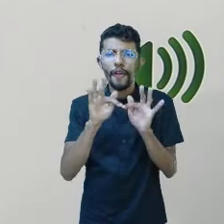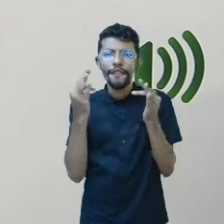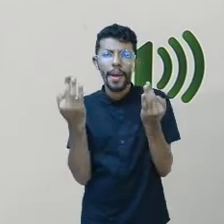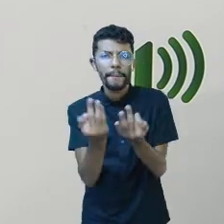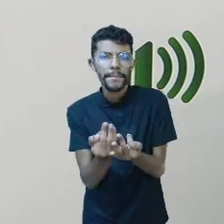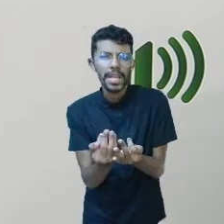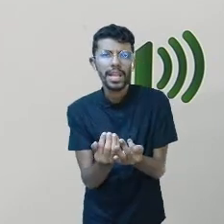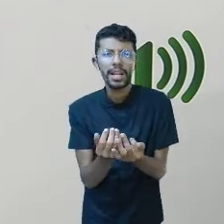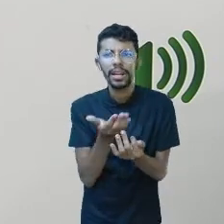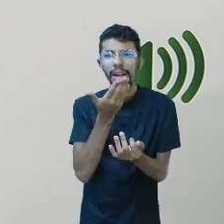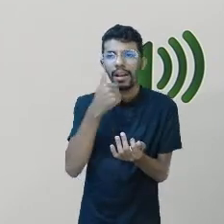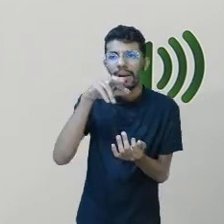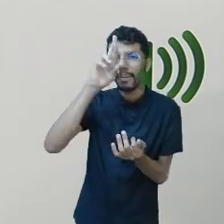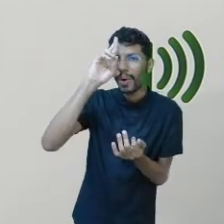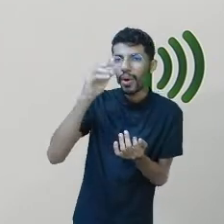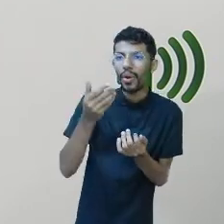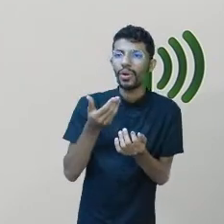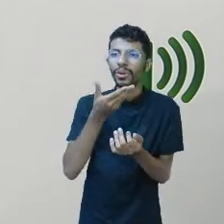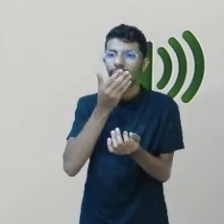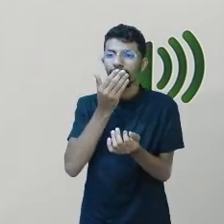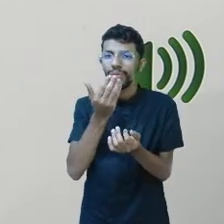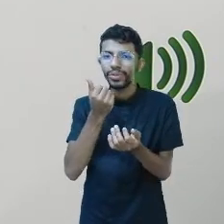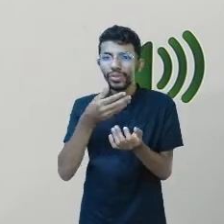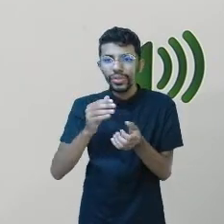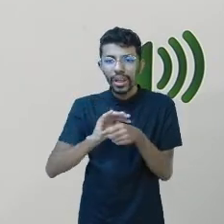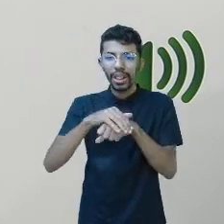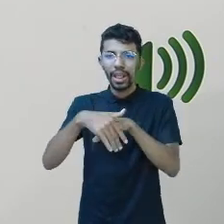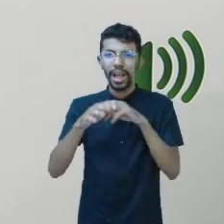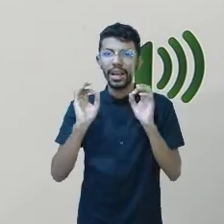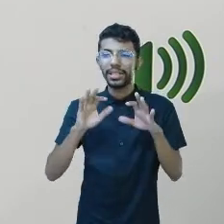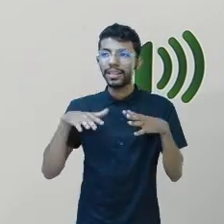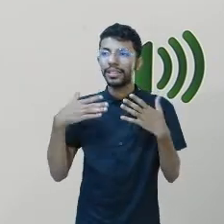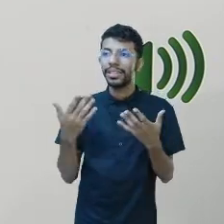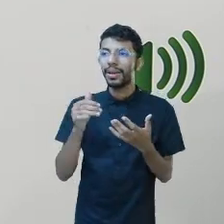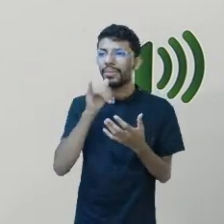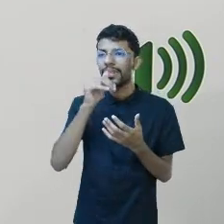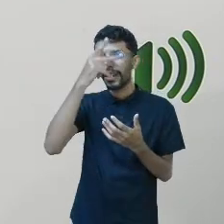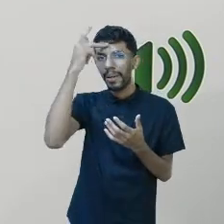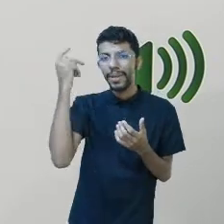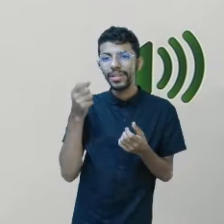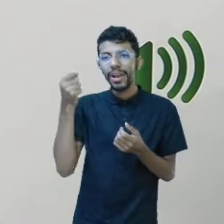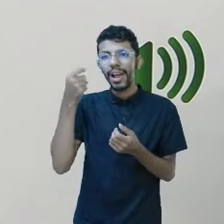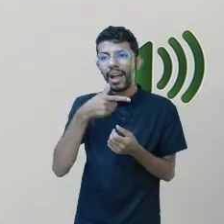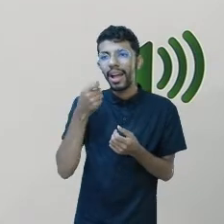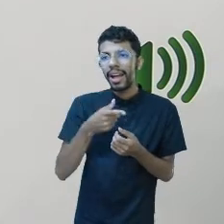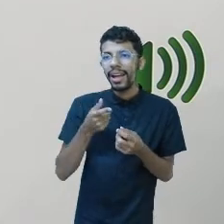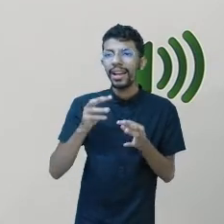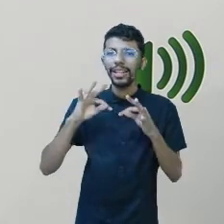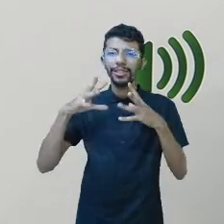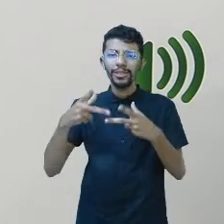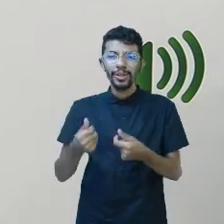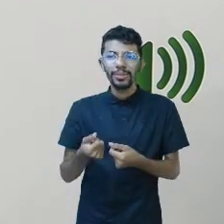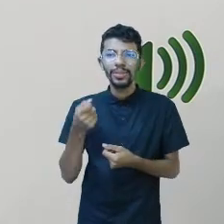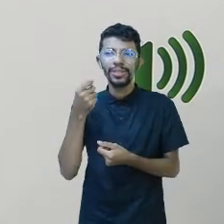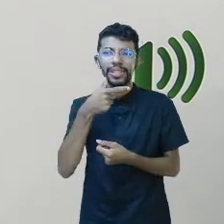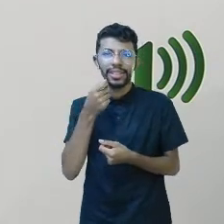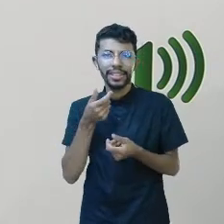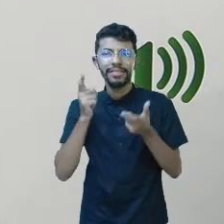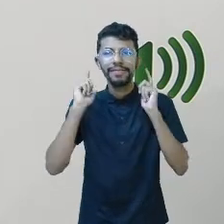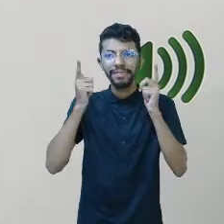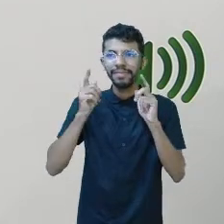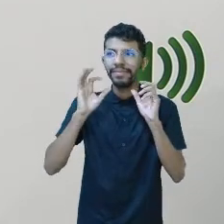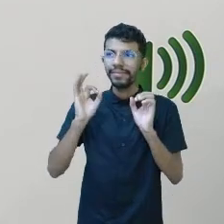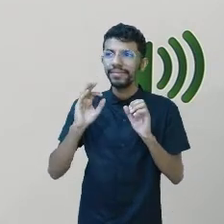almoço, está sempre o pessoal ali conversando, quando vê alguém vai aí, conta uma piada, todo mundo ri, acha graça, se diverte. Aí tem aqui,